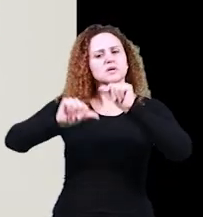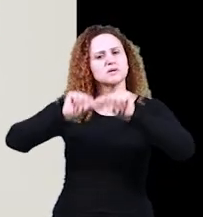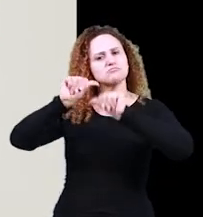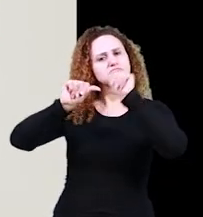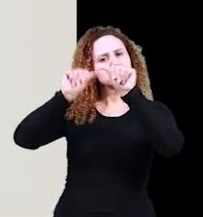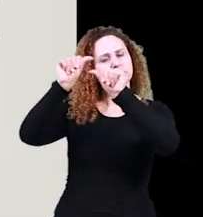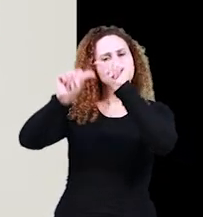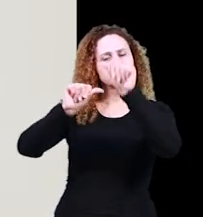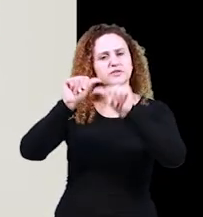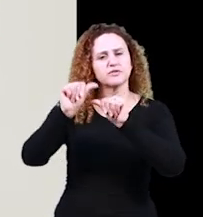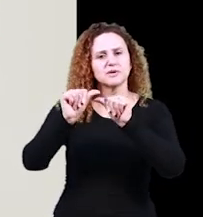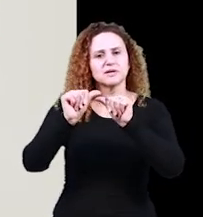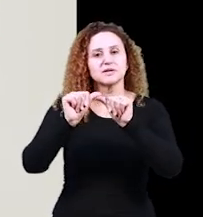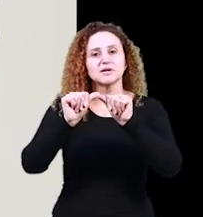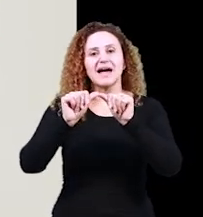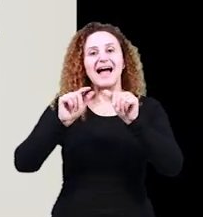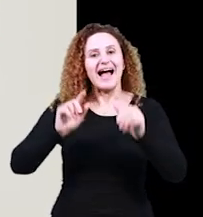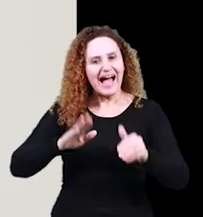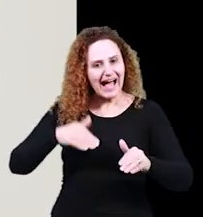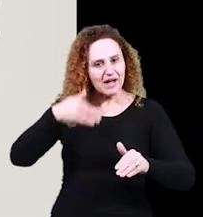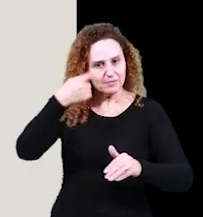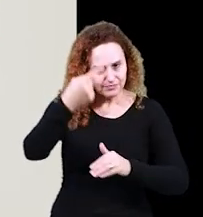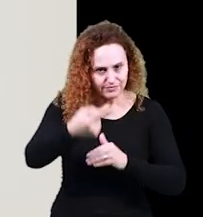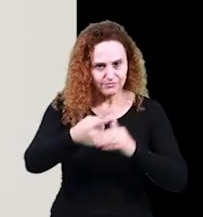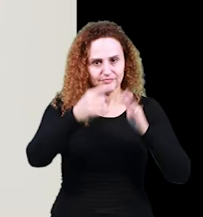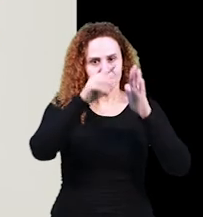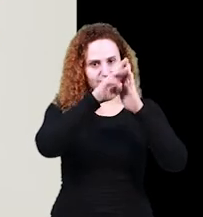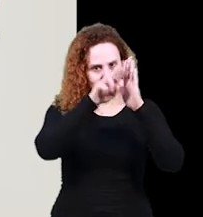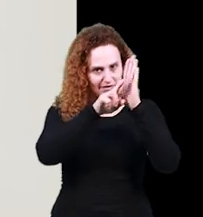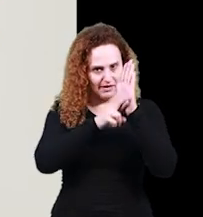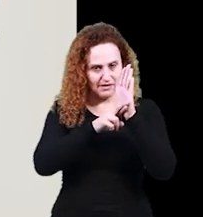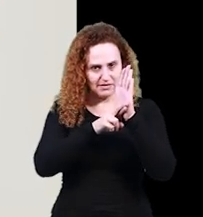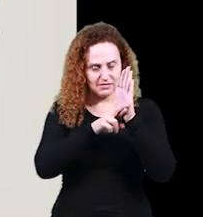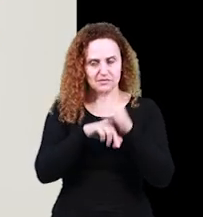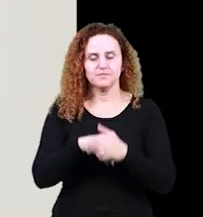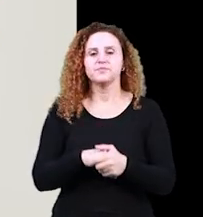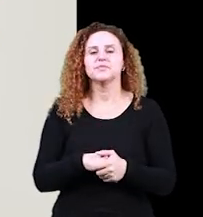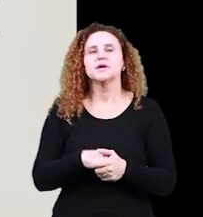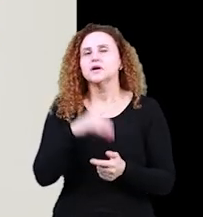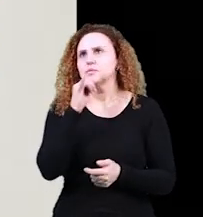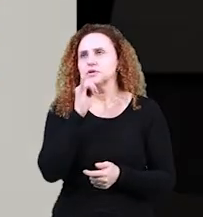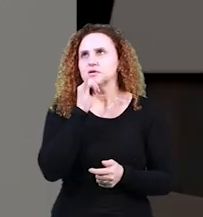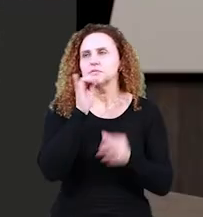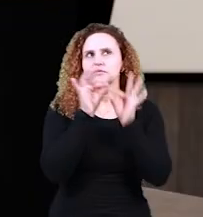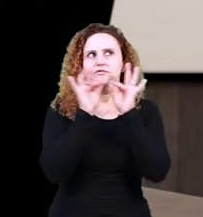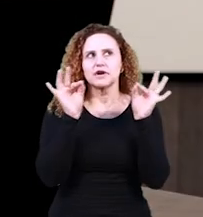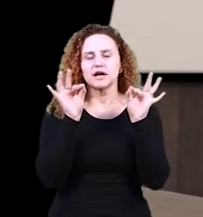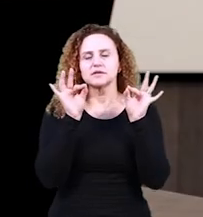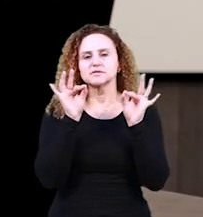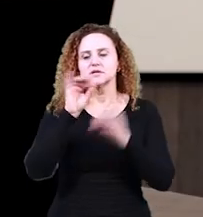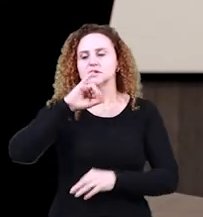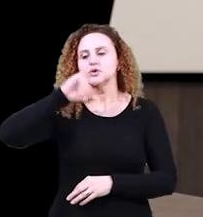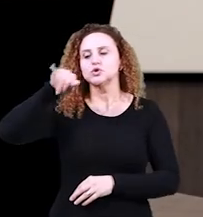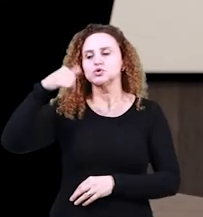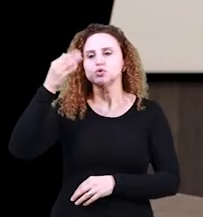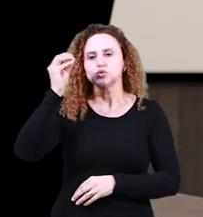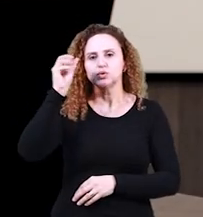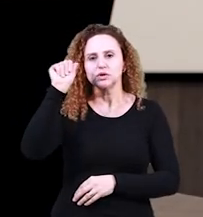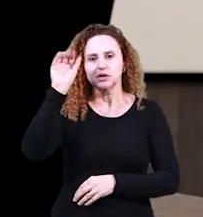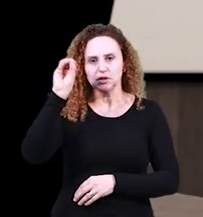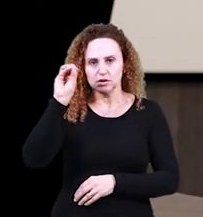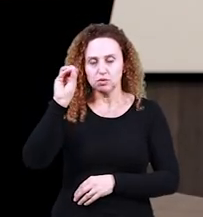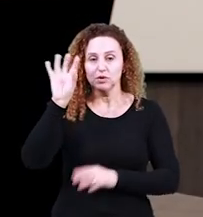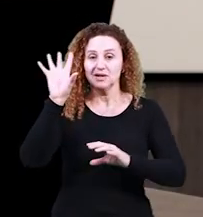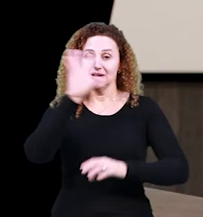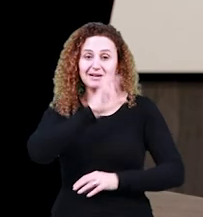transformam por meio de aplicação aplicação das regras é um exemplo uma uma frase como o João ama Maria